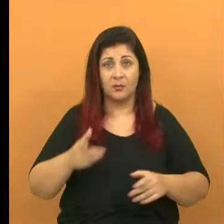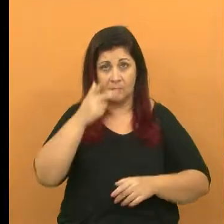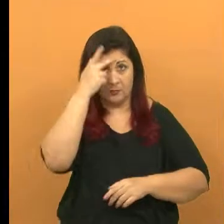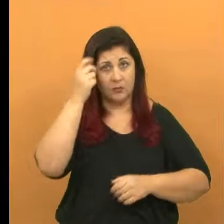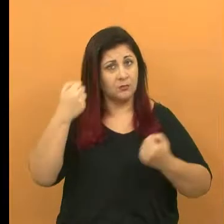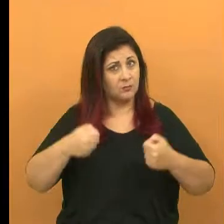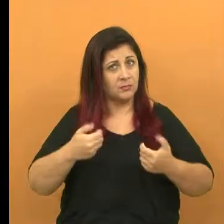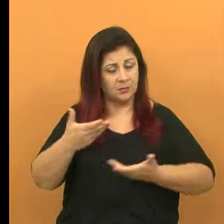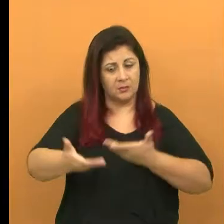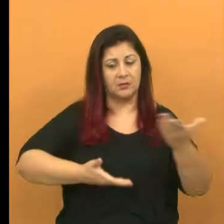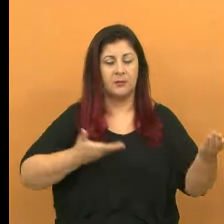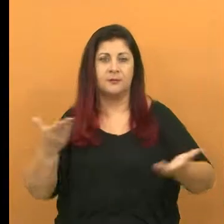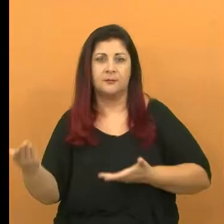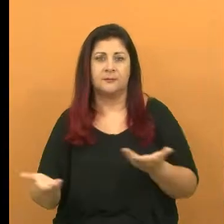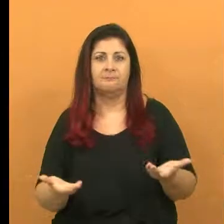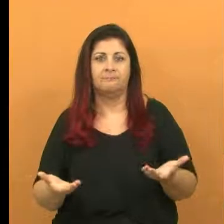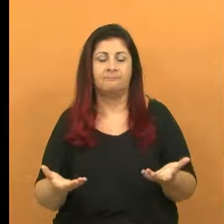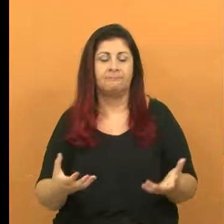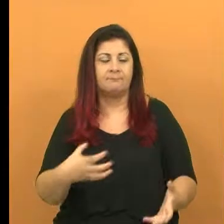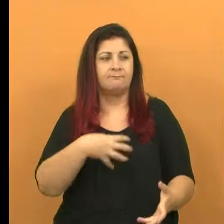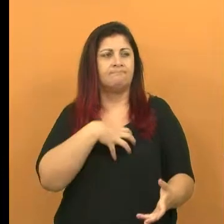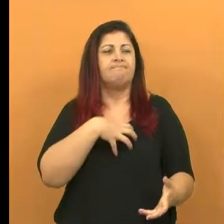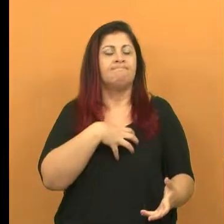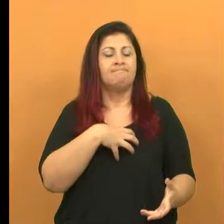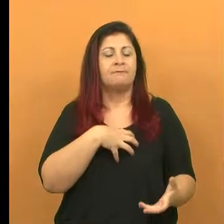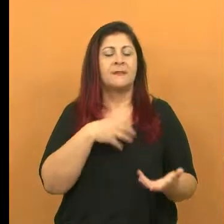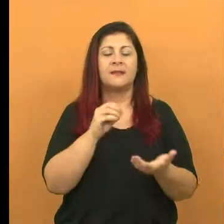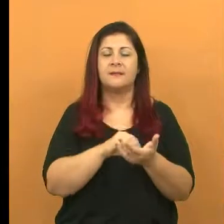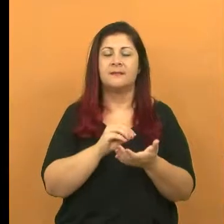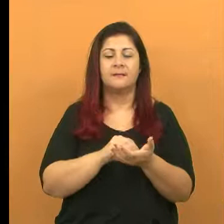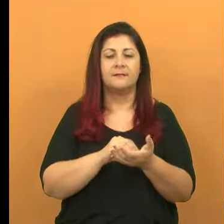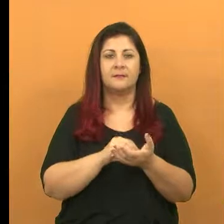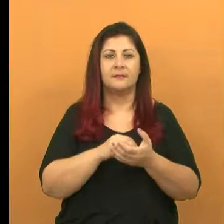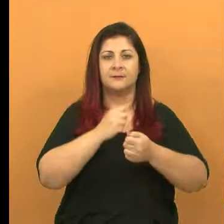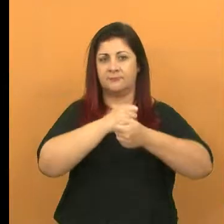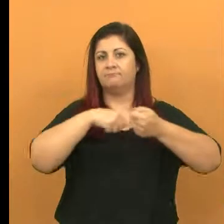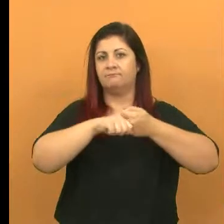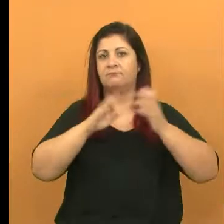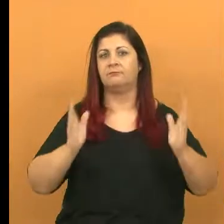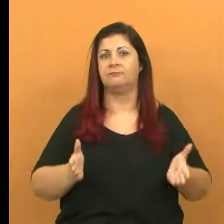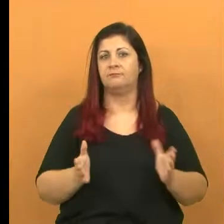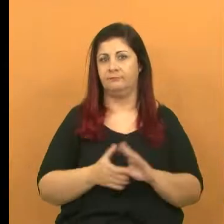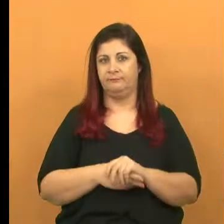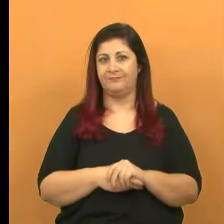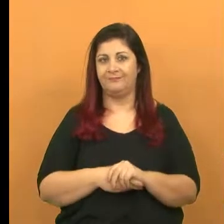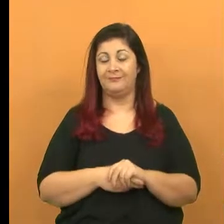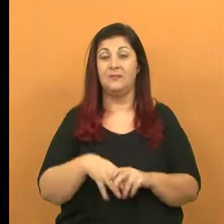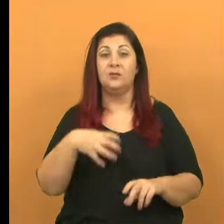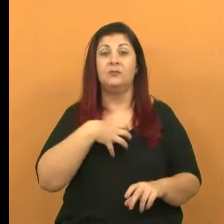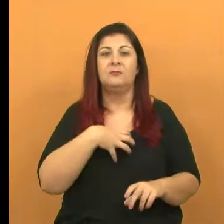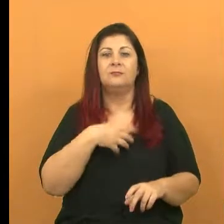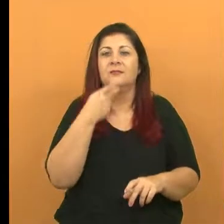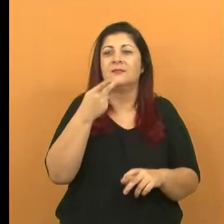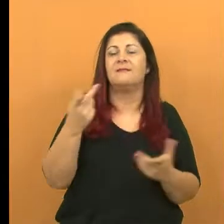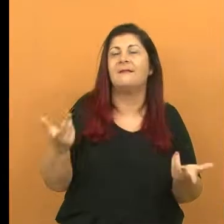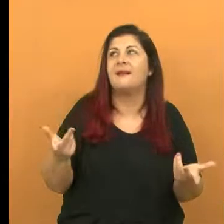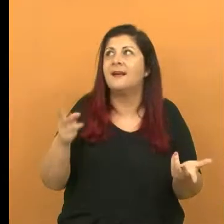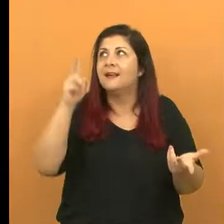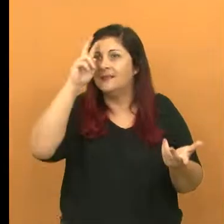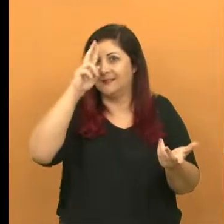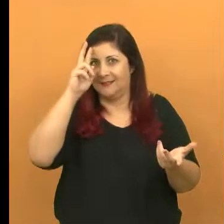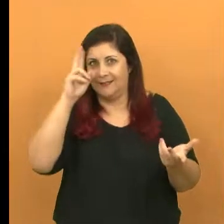melhor. O calor humano está fazendo falta na sociedade de hoje. E a forma de você contar a